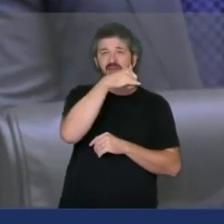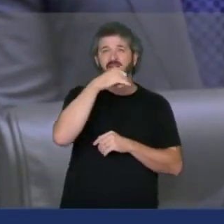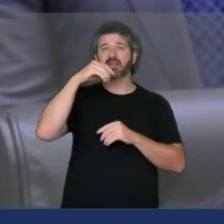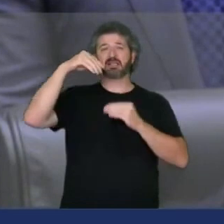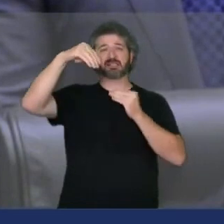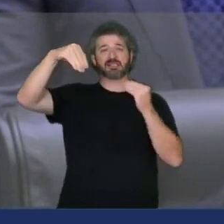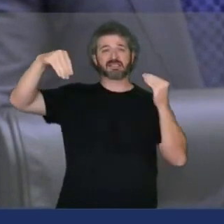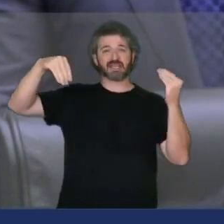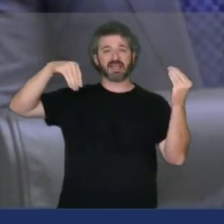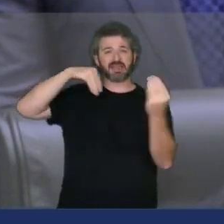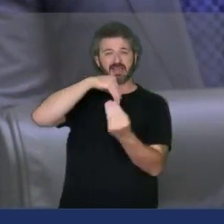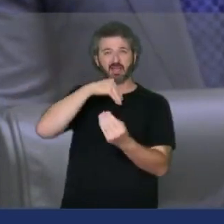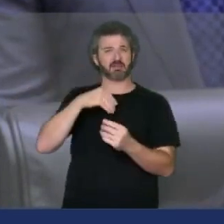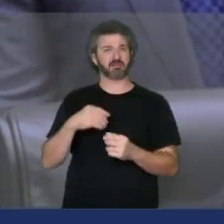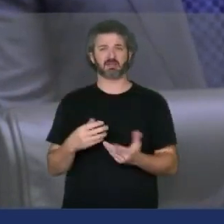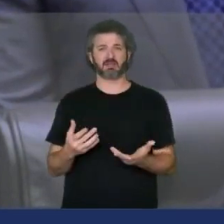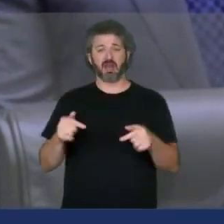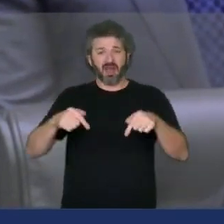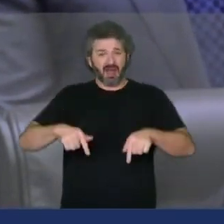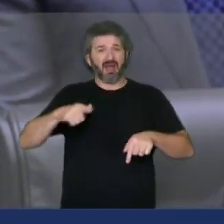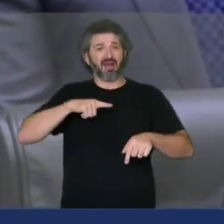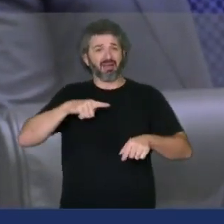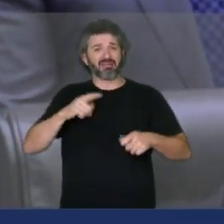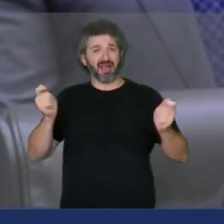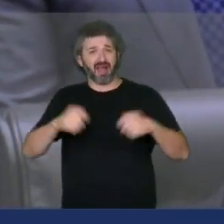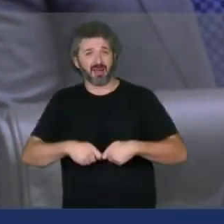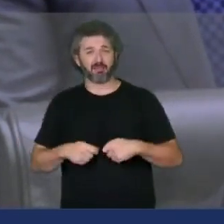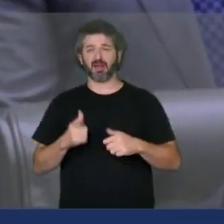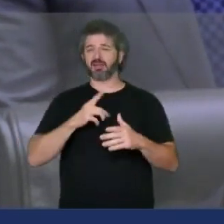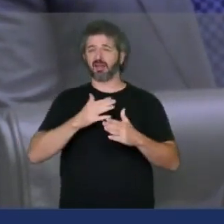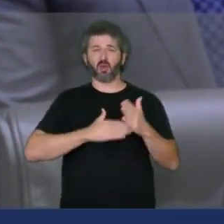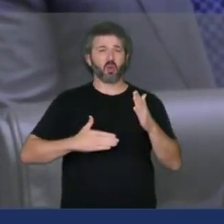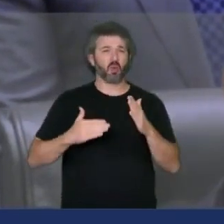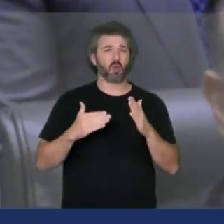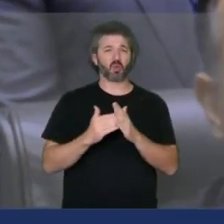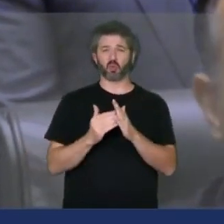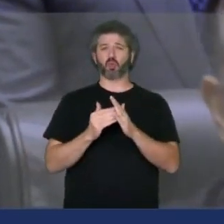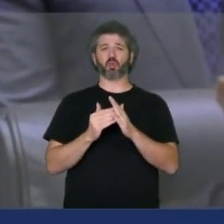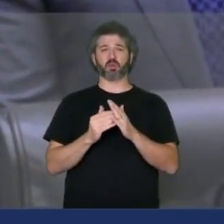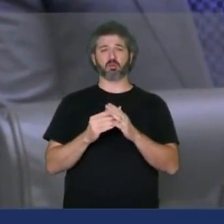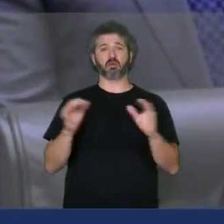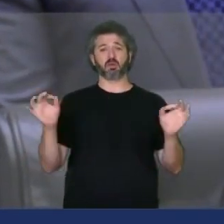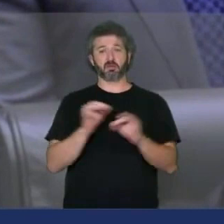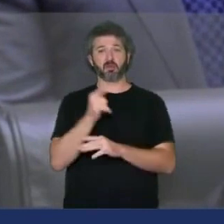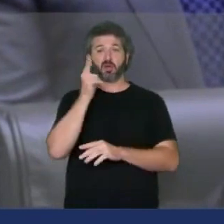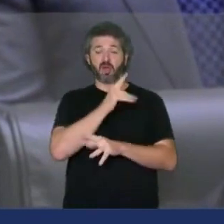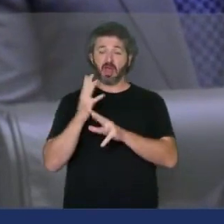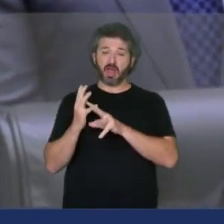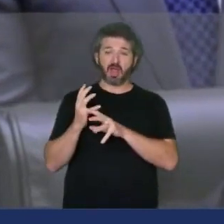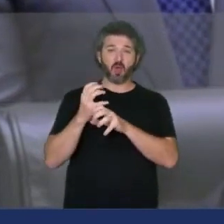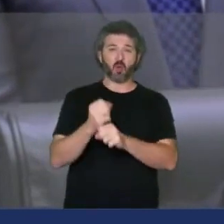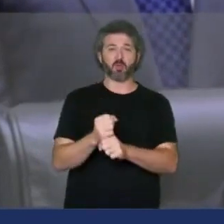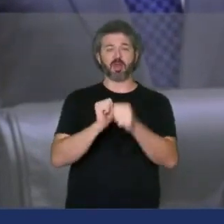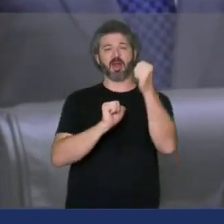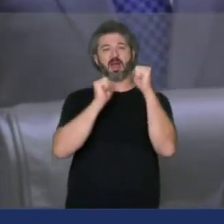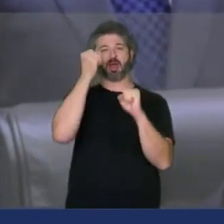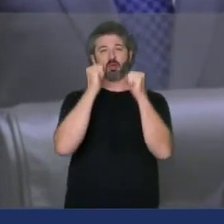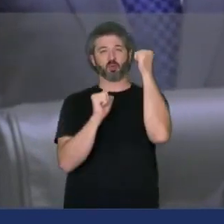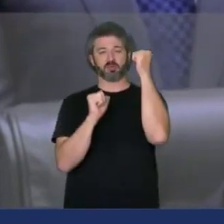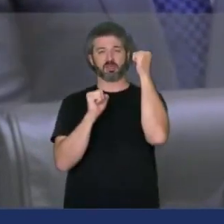capacidade técnica capitais e mercado em grau suficiente para retomar a industrialização